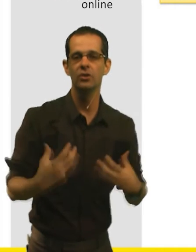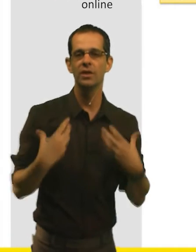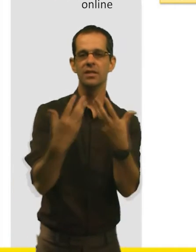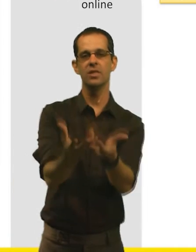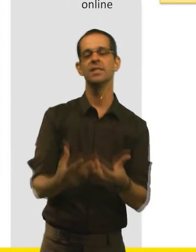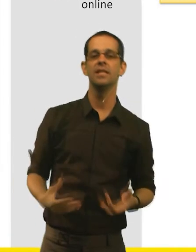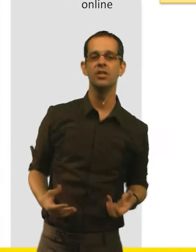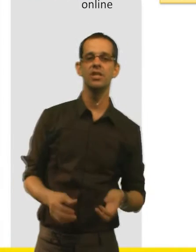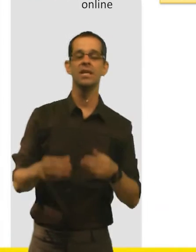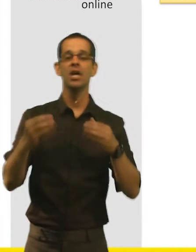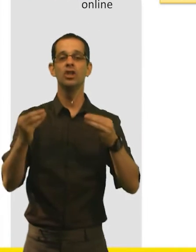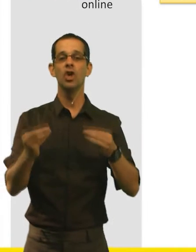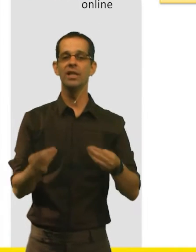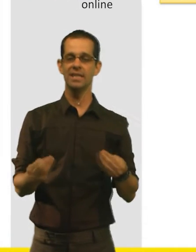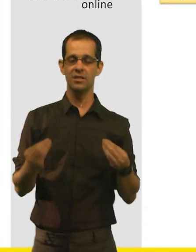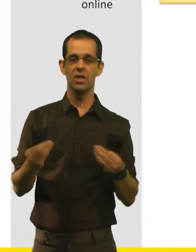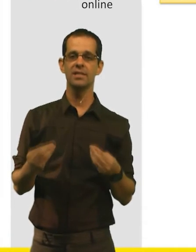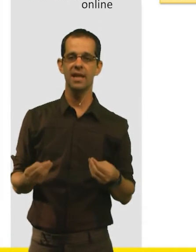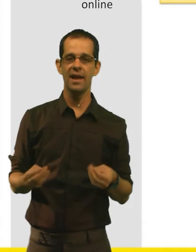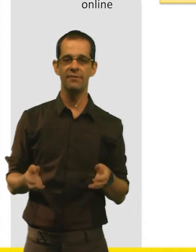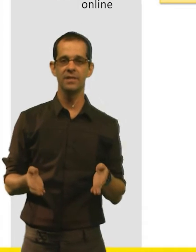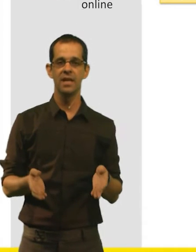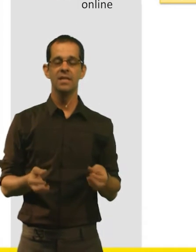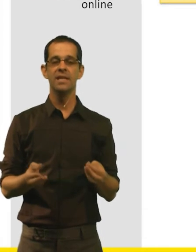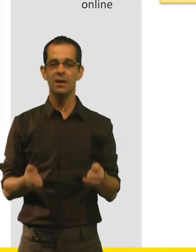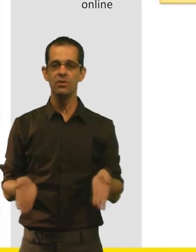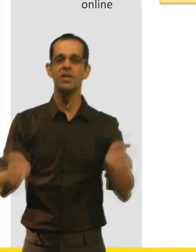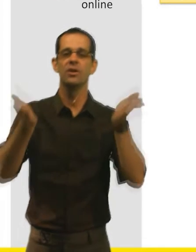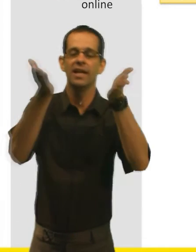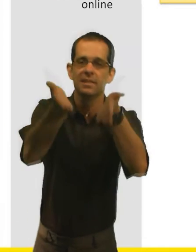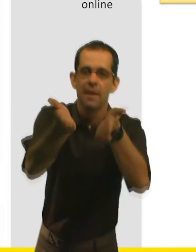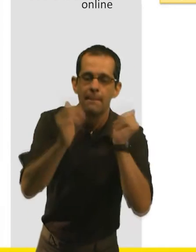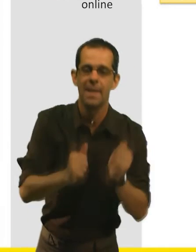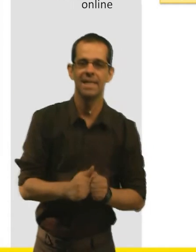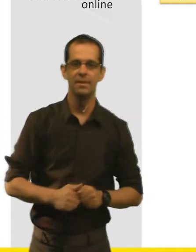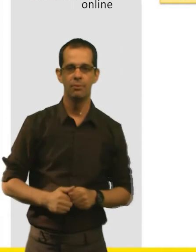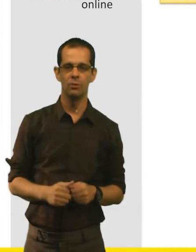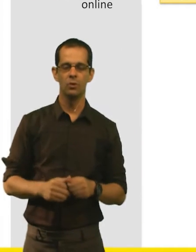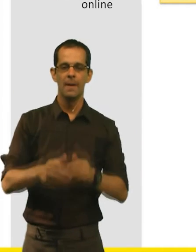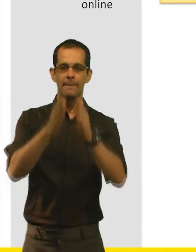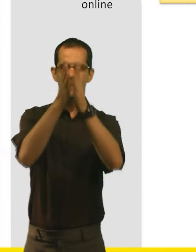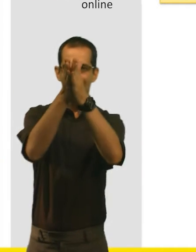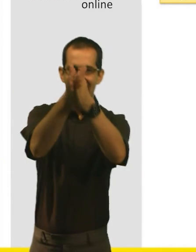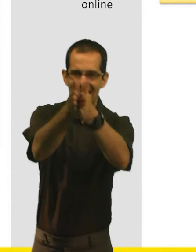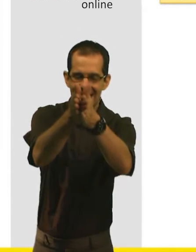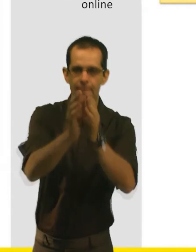direcionar todas as nossas energias, todas as nossas tarefas serão direcionadas para aquele ponto,